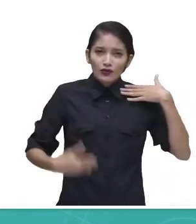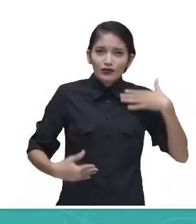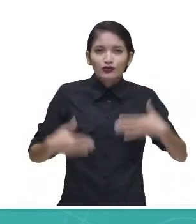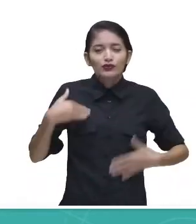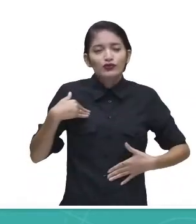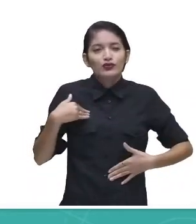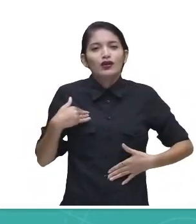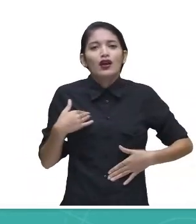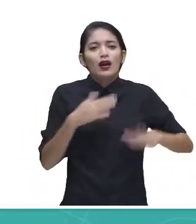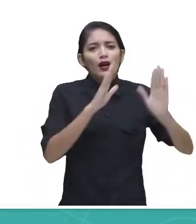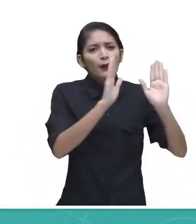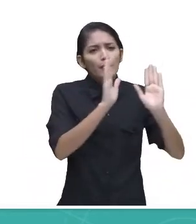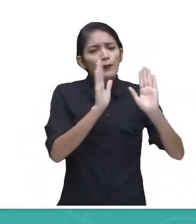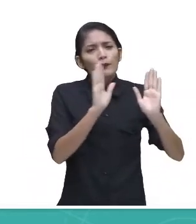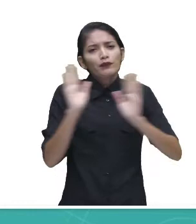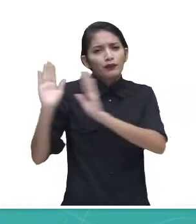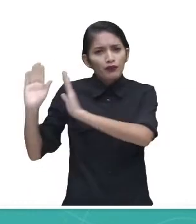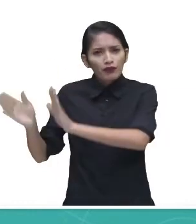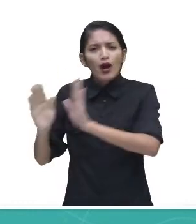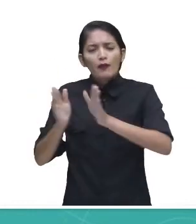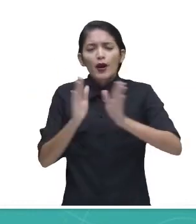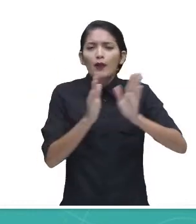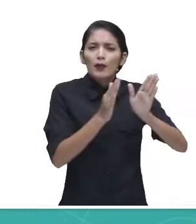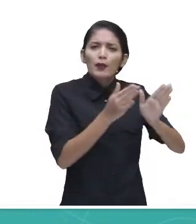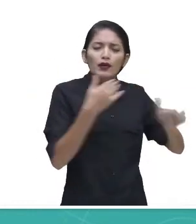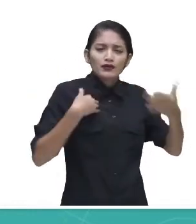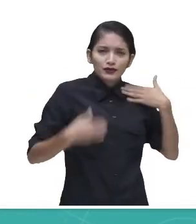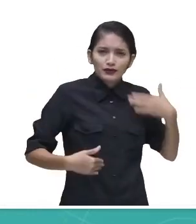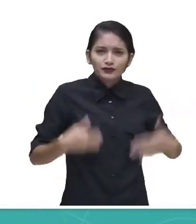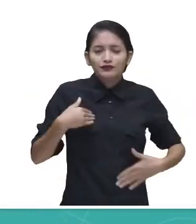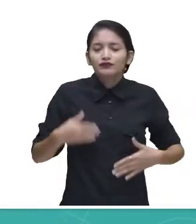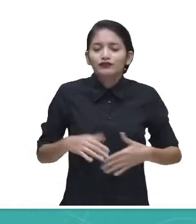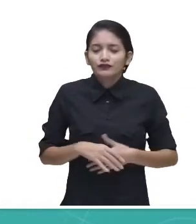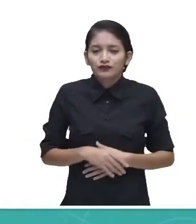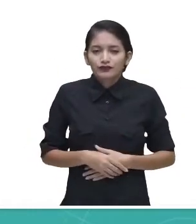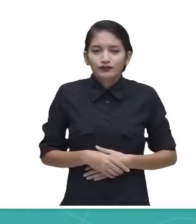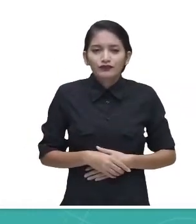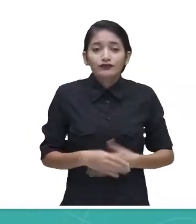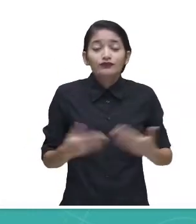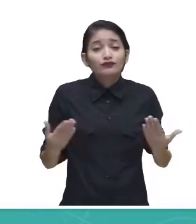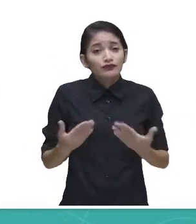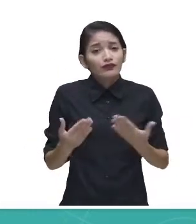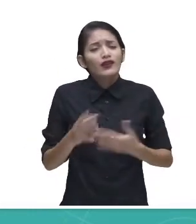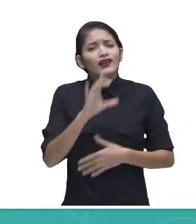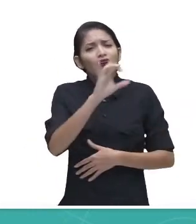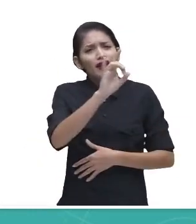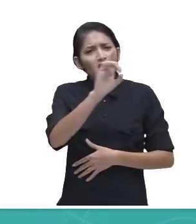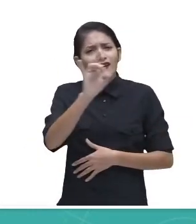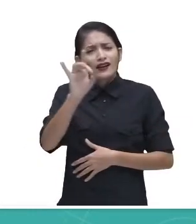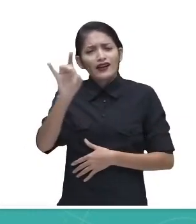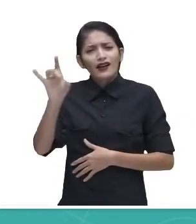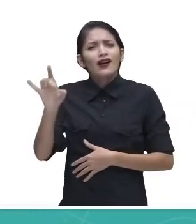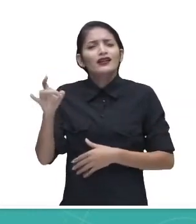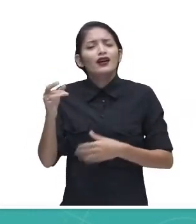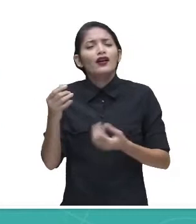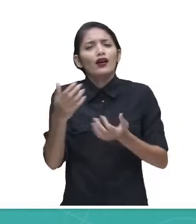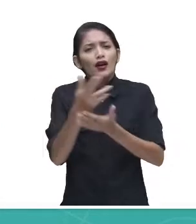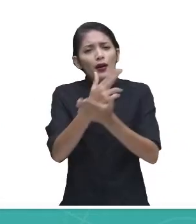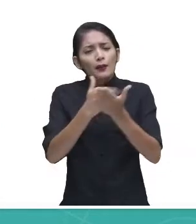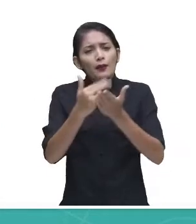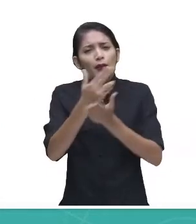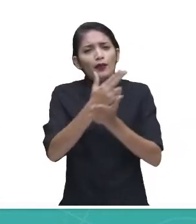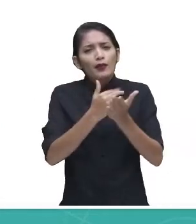níveis de organização do corpo humano. Vamos na cartela conceituar cada um desses desenhinhos aí que vocês